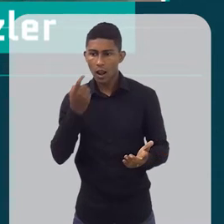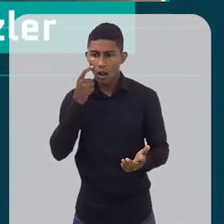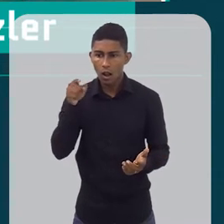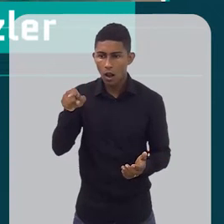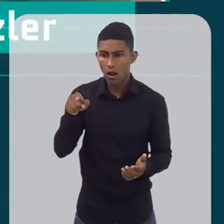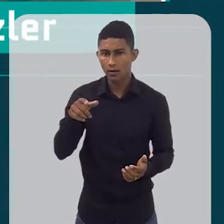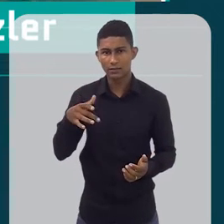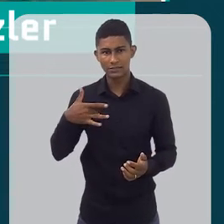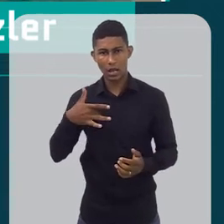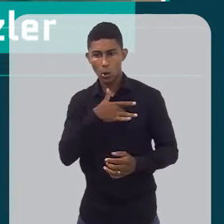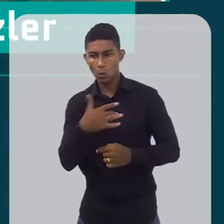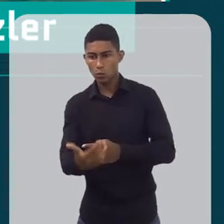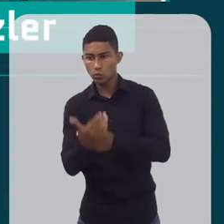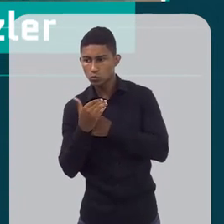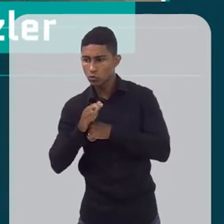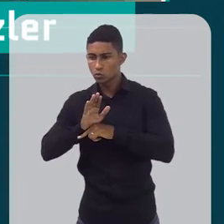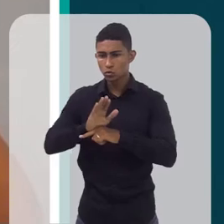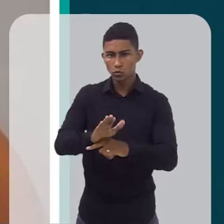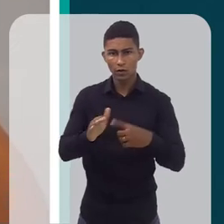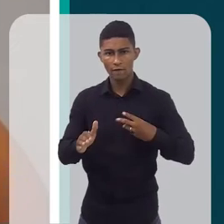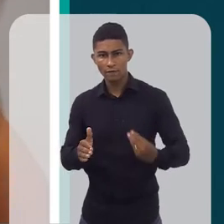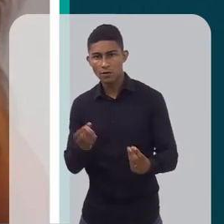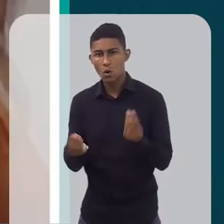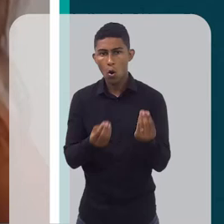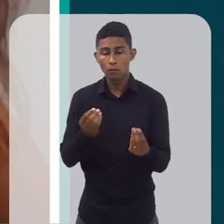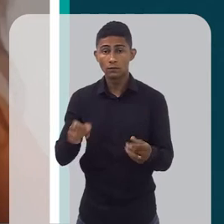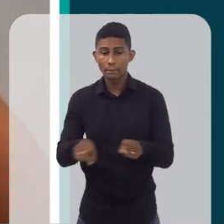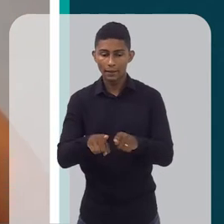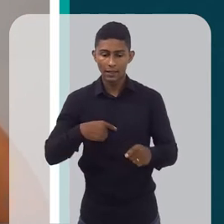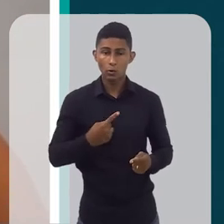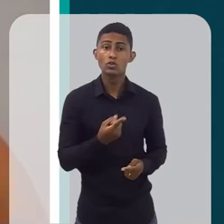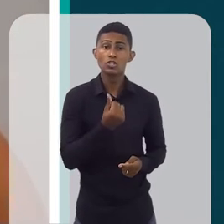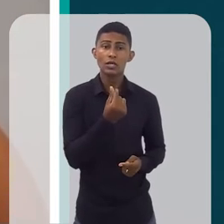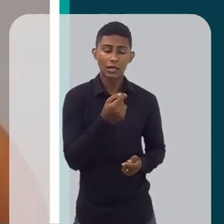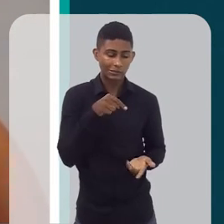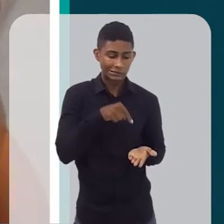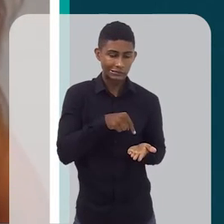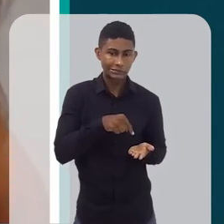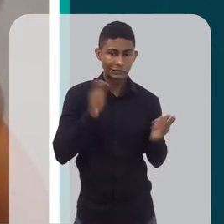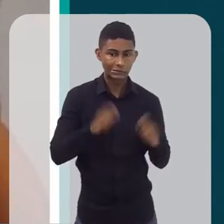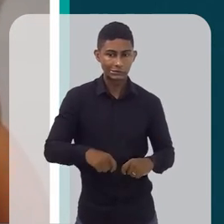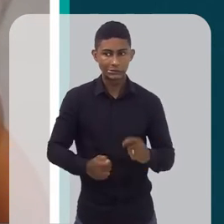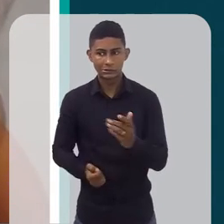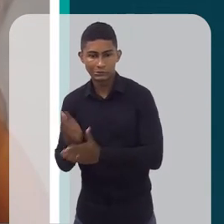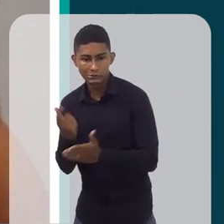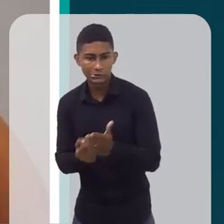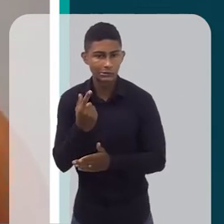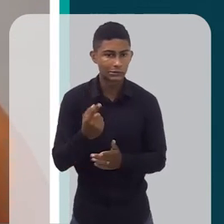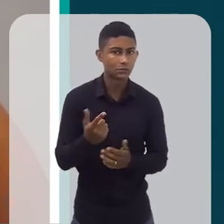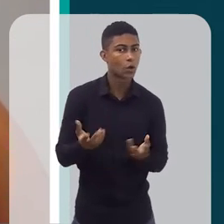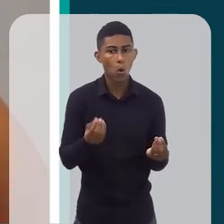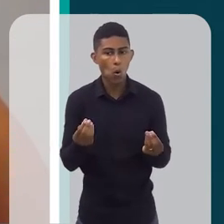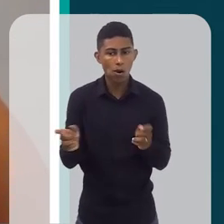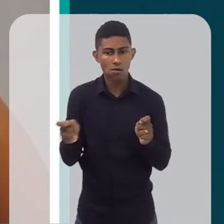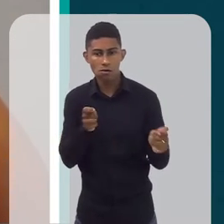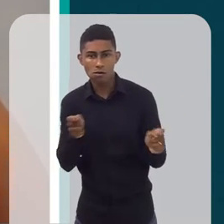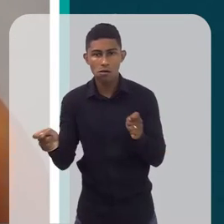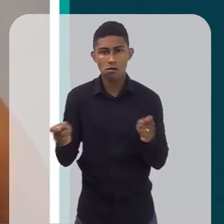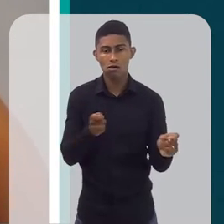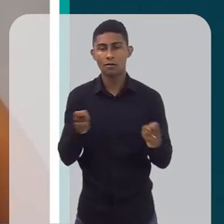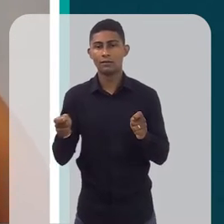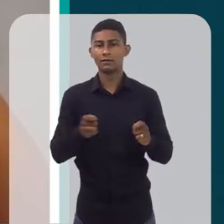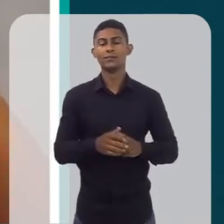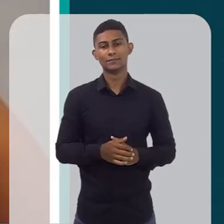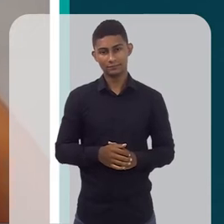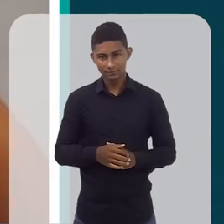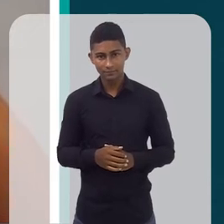ser saudável, do que a gente consegue dentro do nosso poder aquisitivo, de dentro do nosso, do nosso meio,